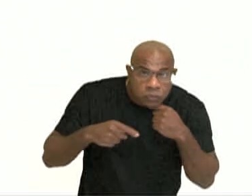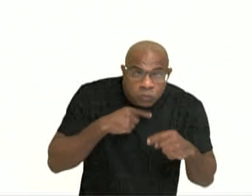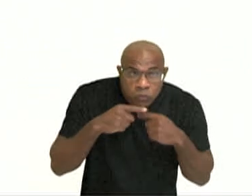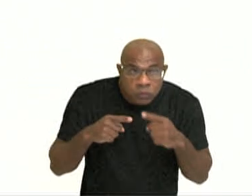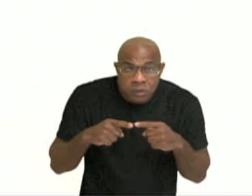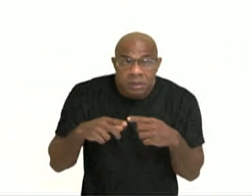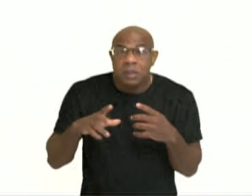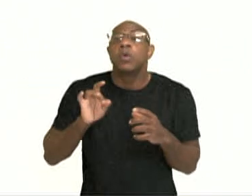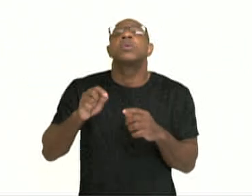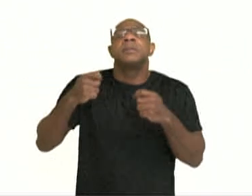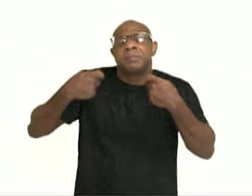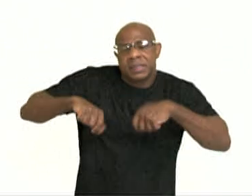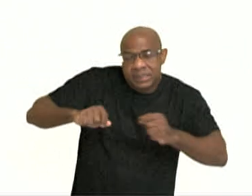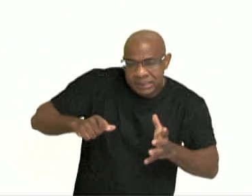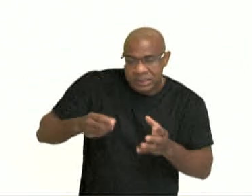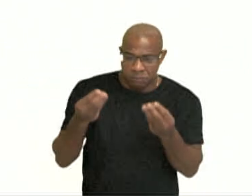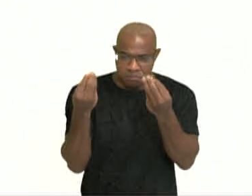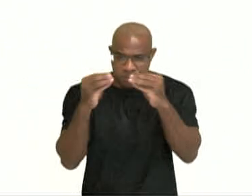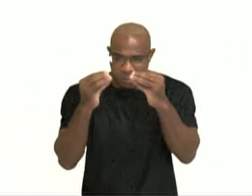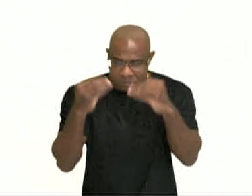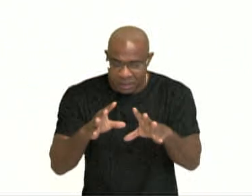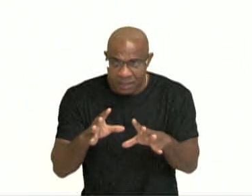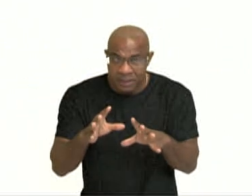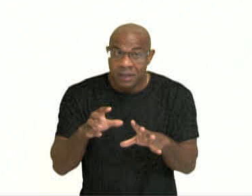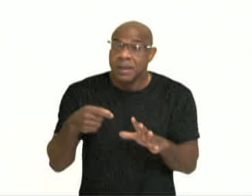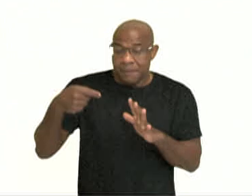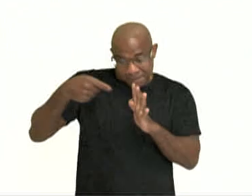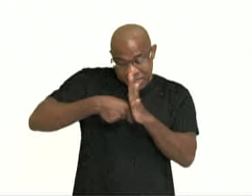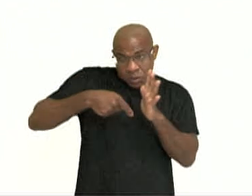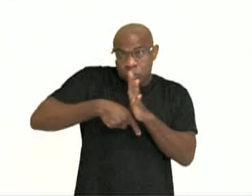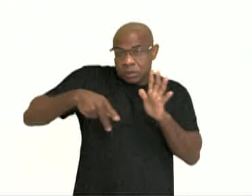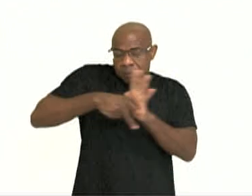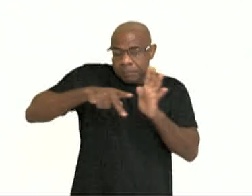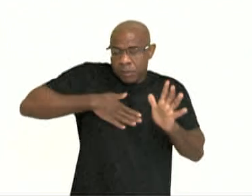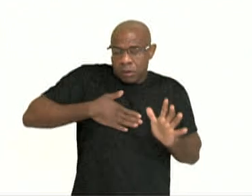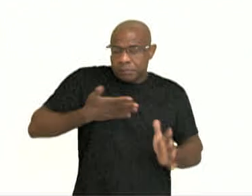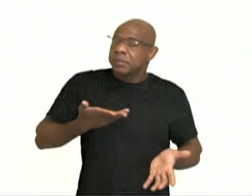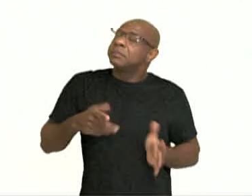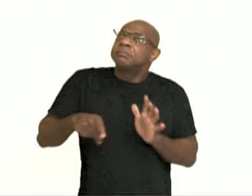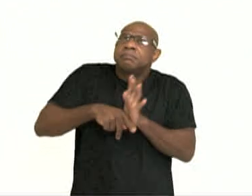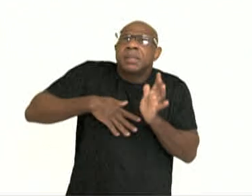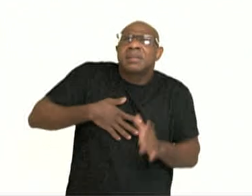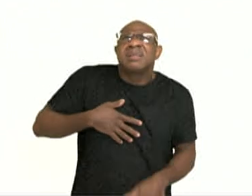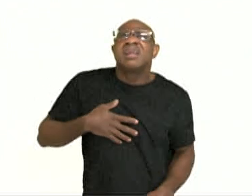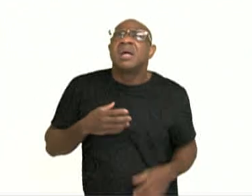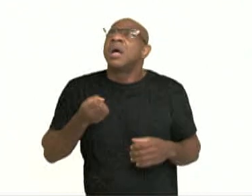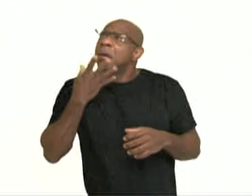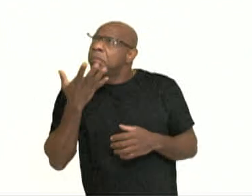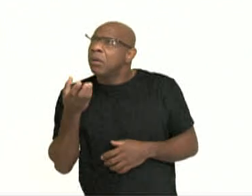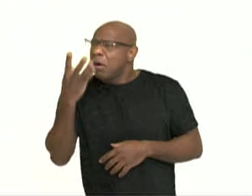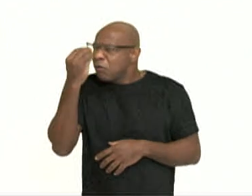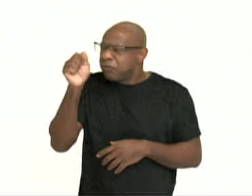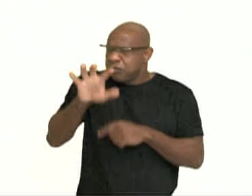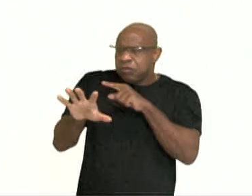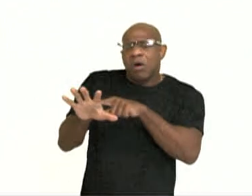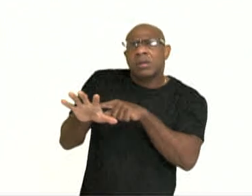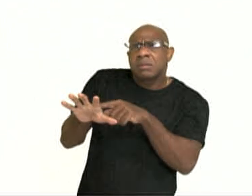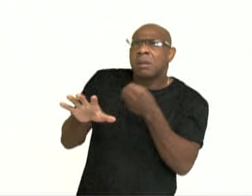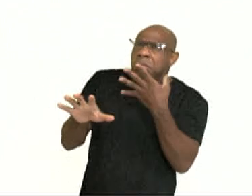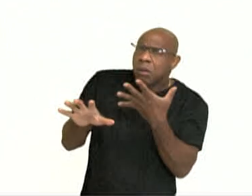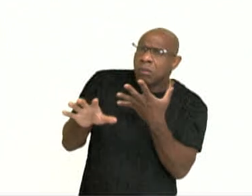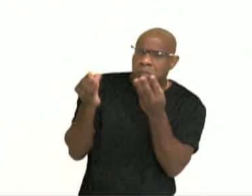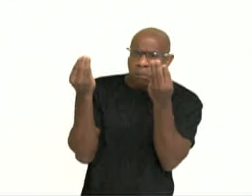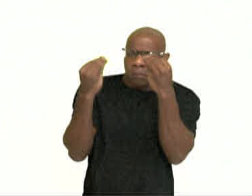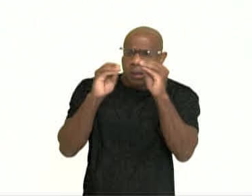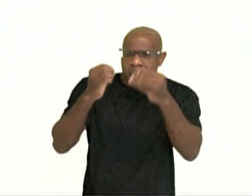deve ou não ir para as redes sociais, pergunte a si mesma o quanto está confortável com o que está escrevendo, né? Você